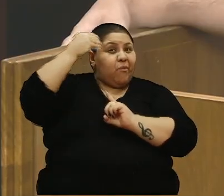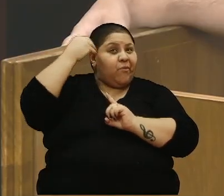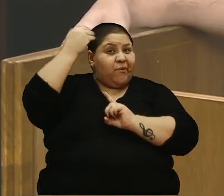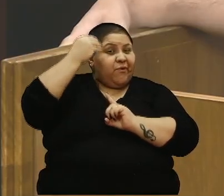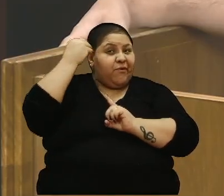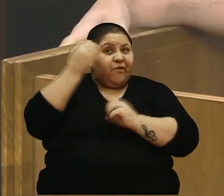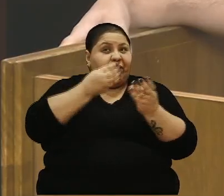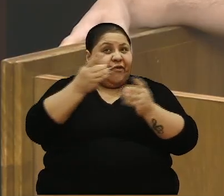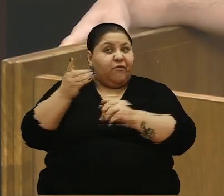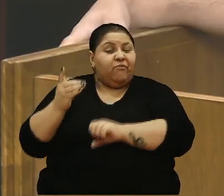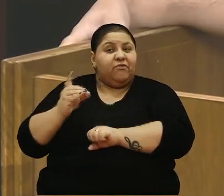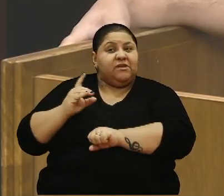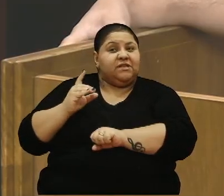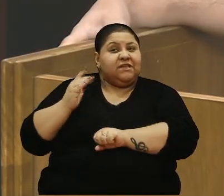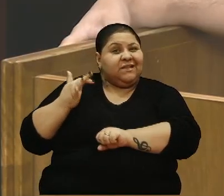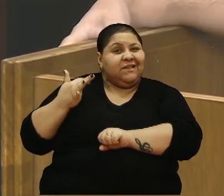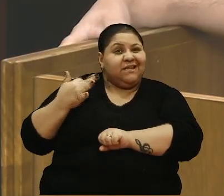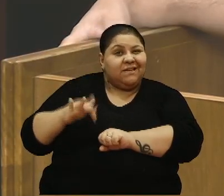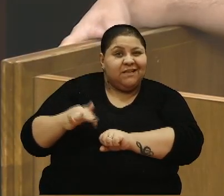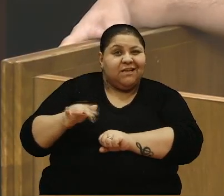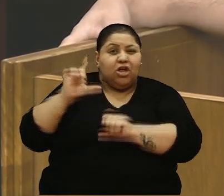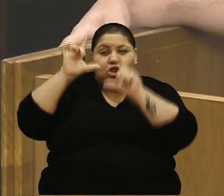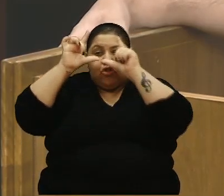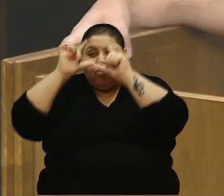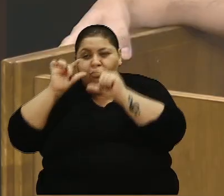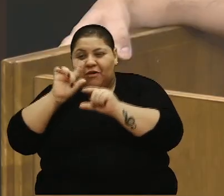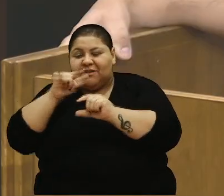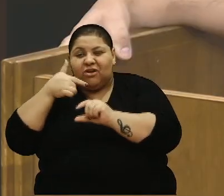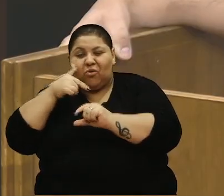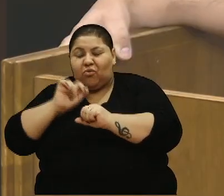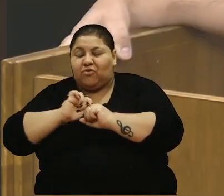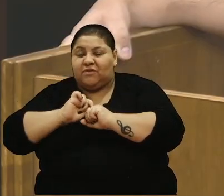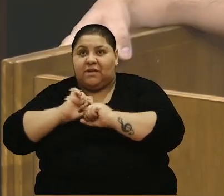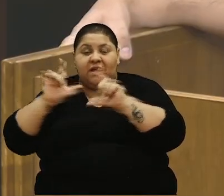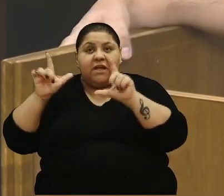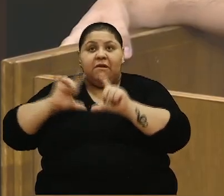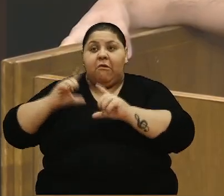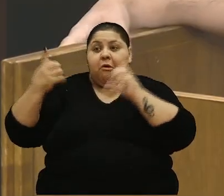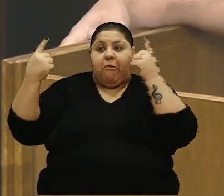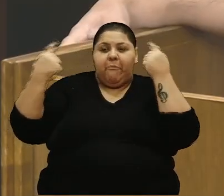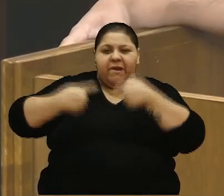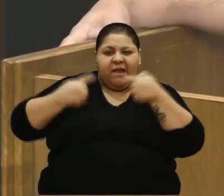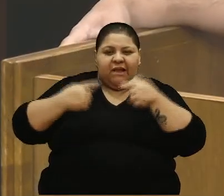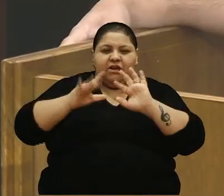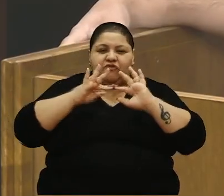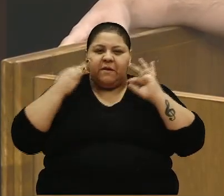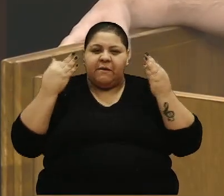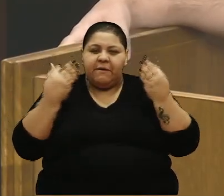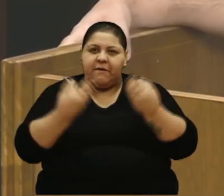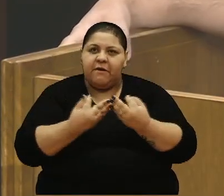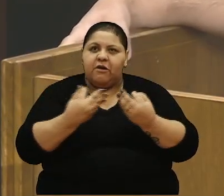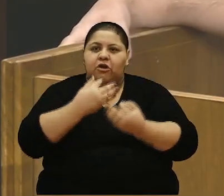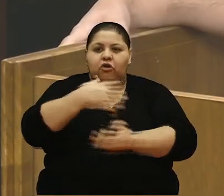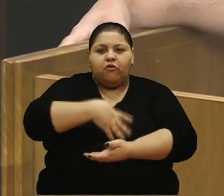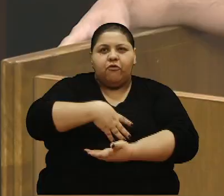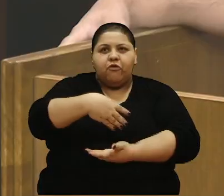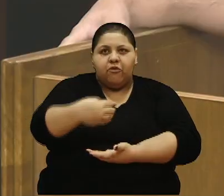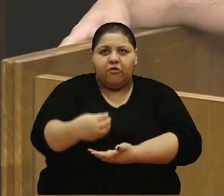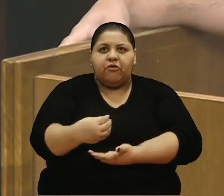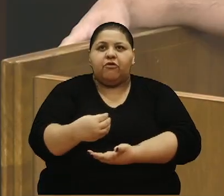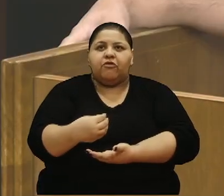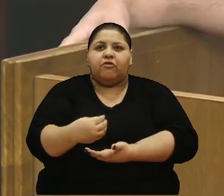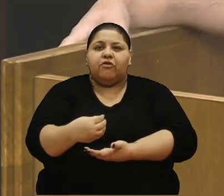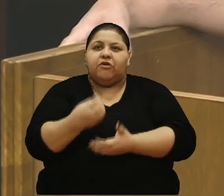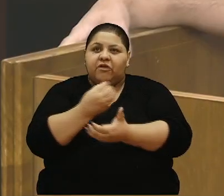das dores que a gente tem, noites sem dormir, brigas que a gente tem, talvez com familiares nossos, com os nossos filhos,